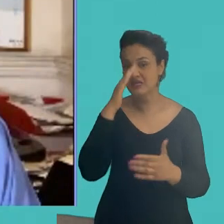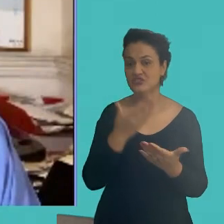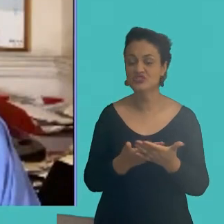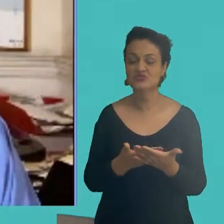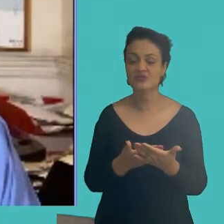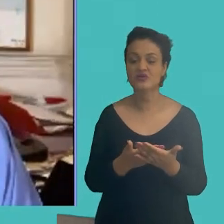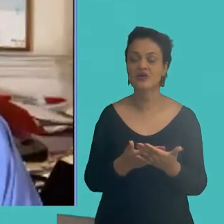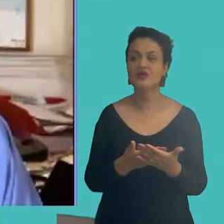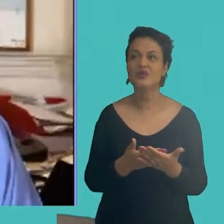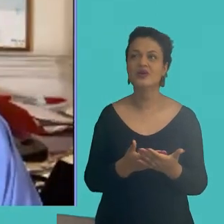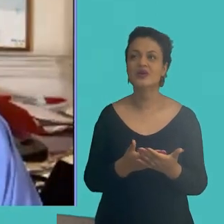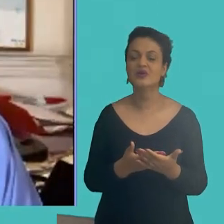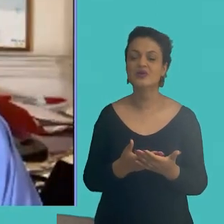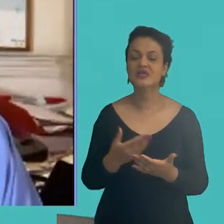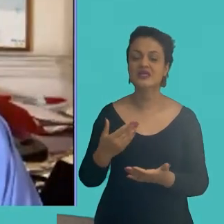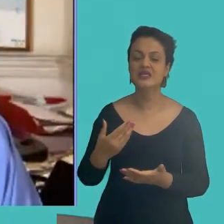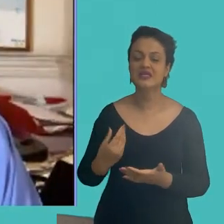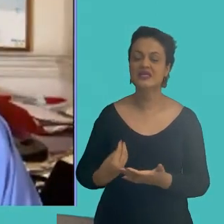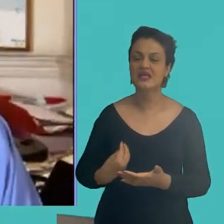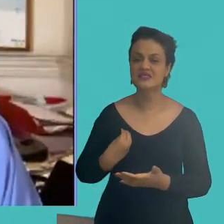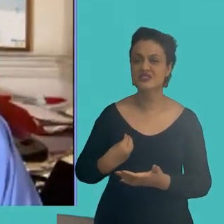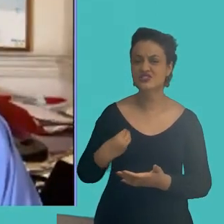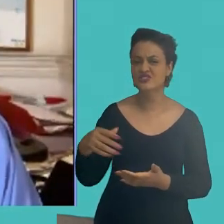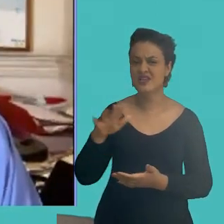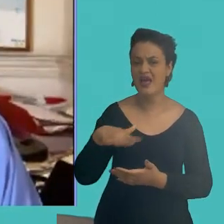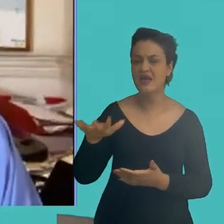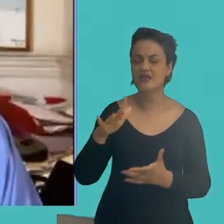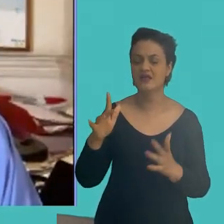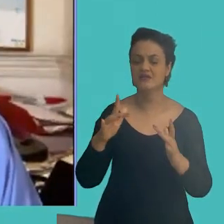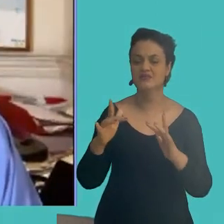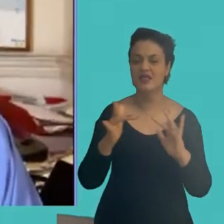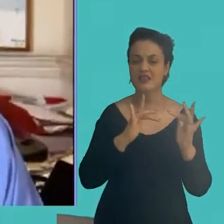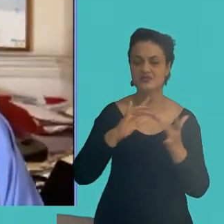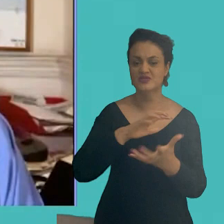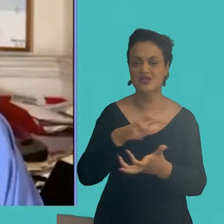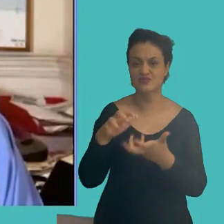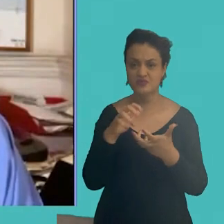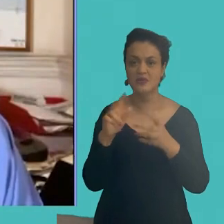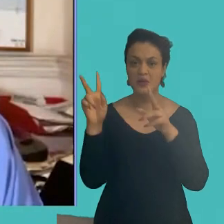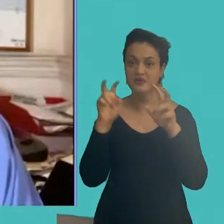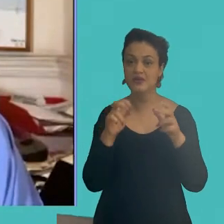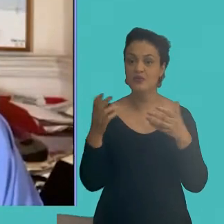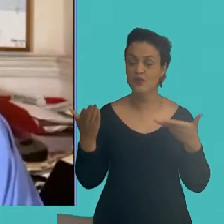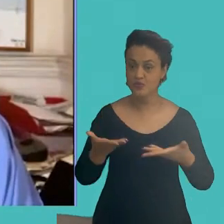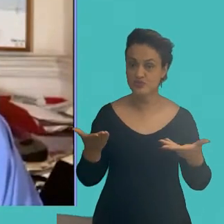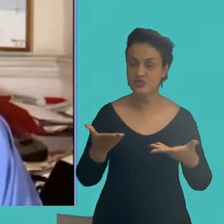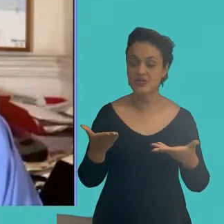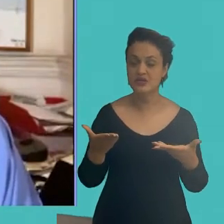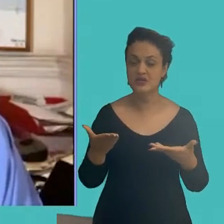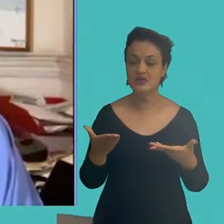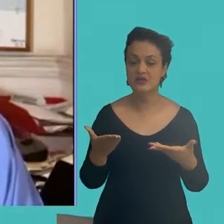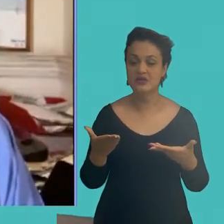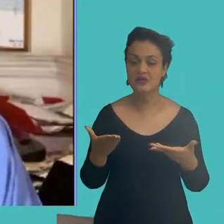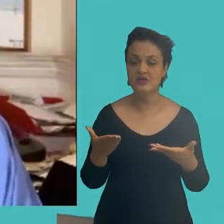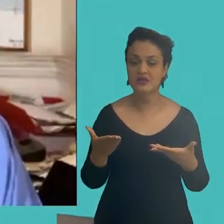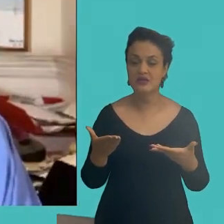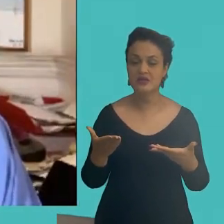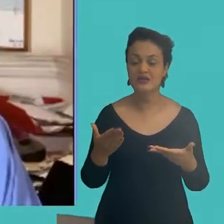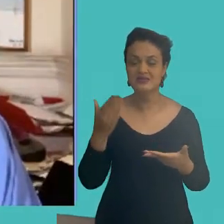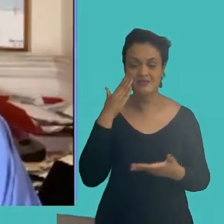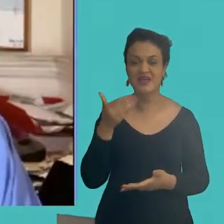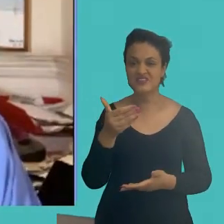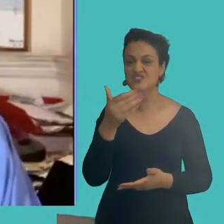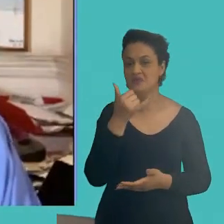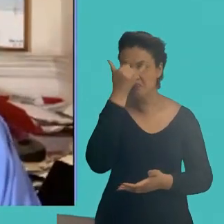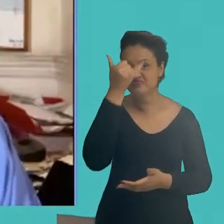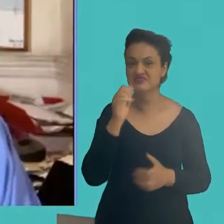chama, sobretudo na teoria das relações internacionais, que é o assunto do dia hoje, a inevitabilidade da tragédia. O que